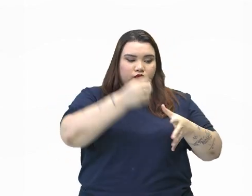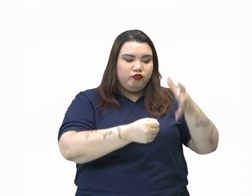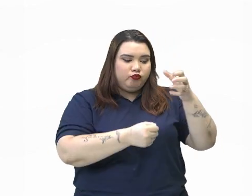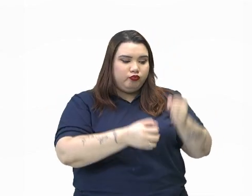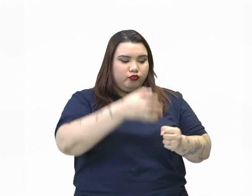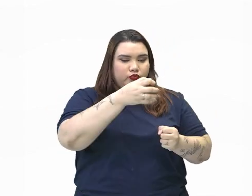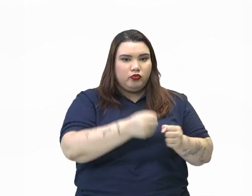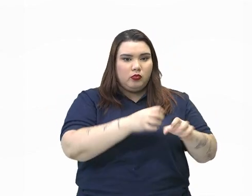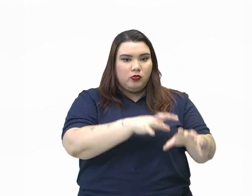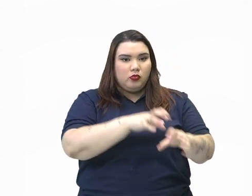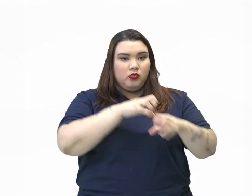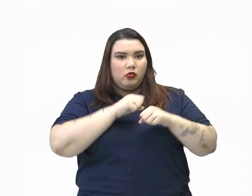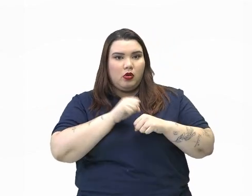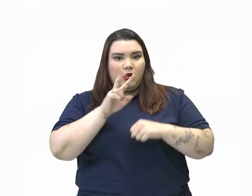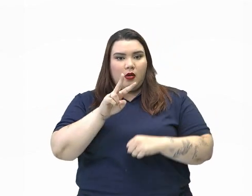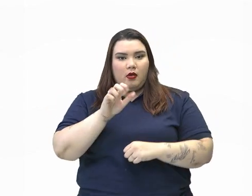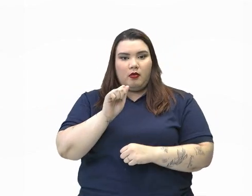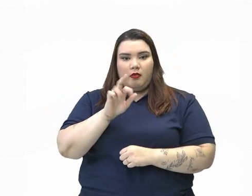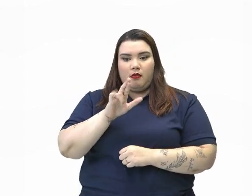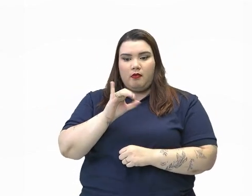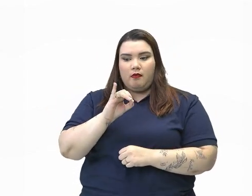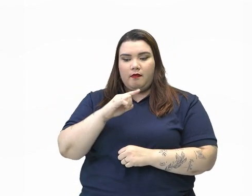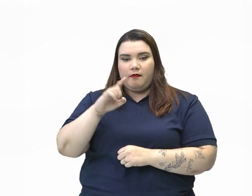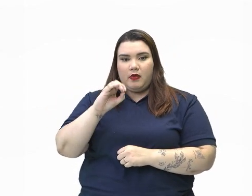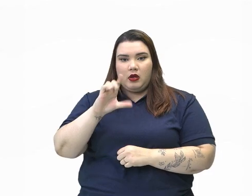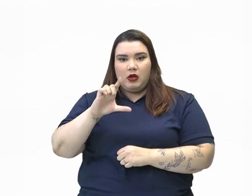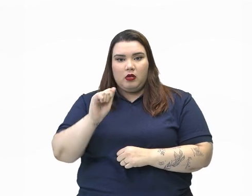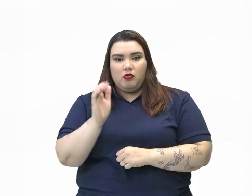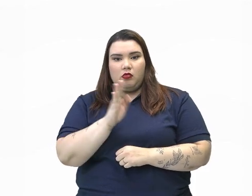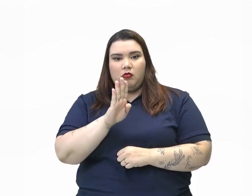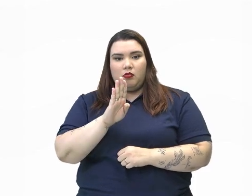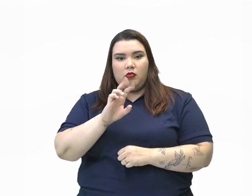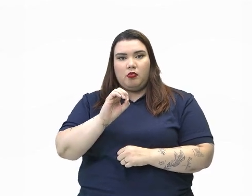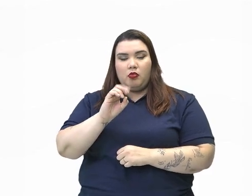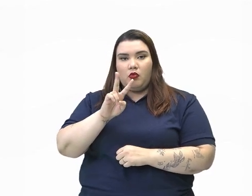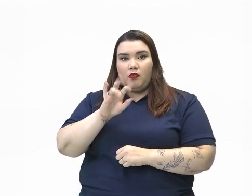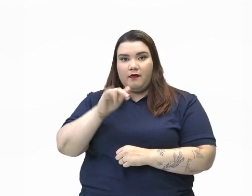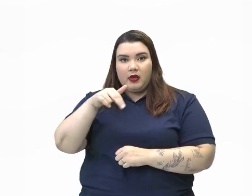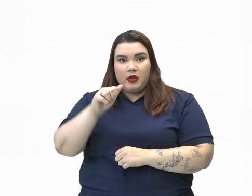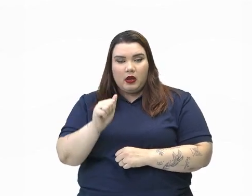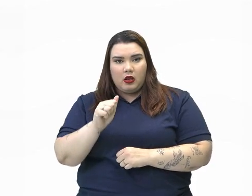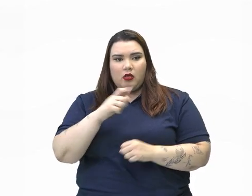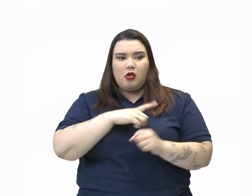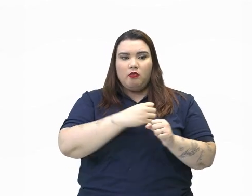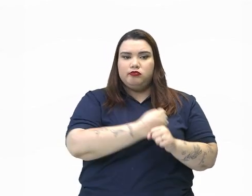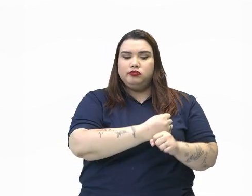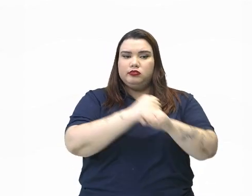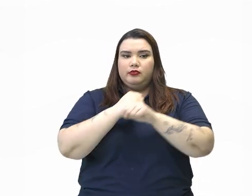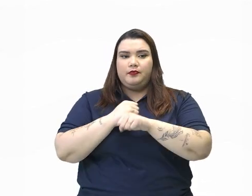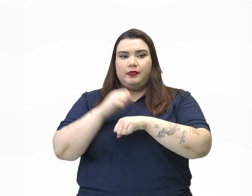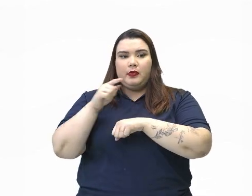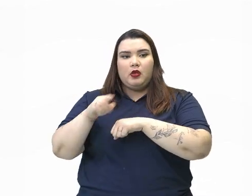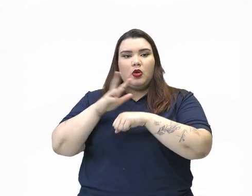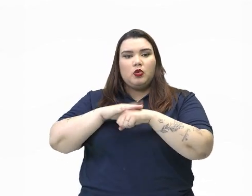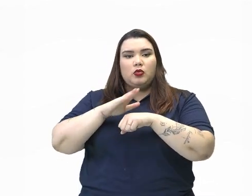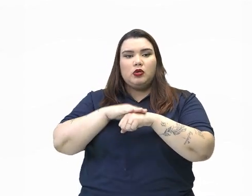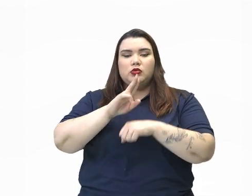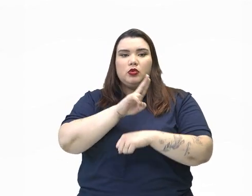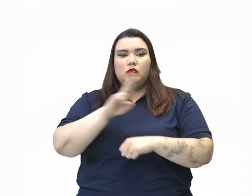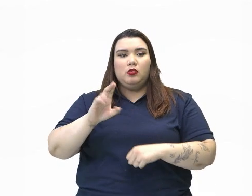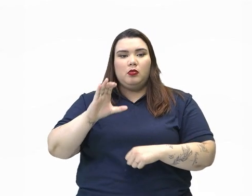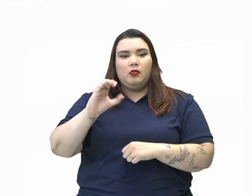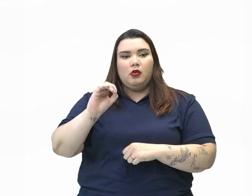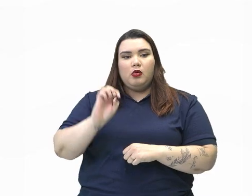varíola bovina, elas ficavam imunes à varíola humana. A doença chamada de cowpox